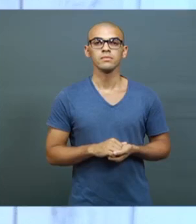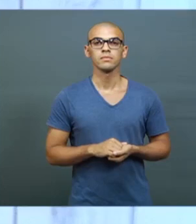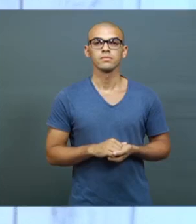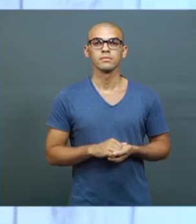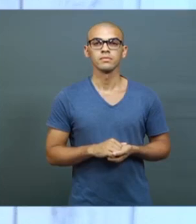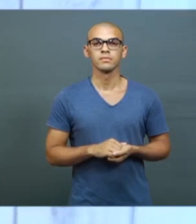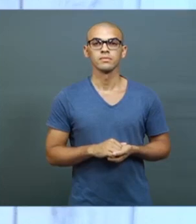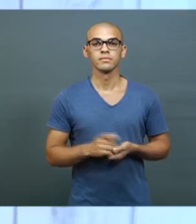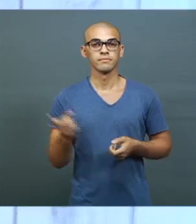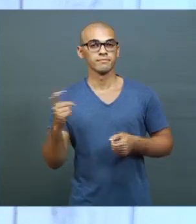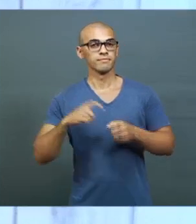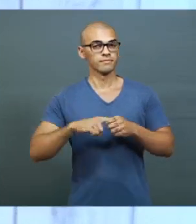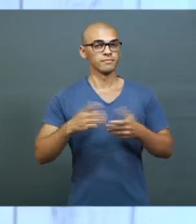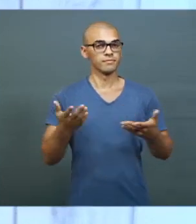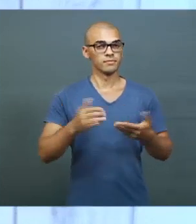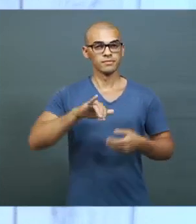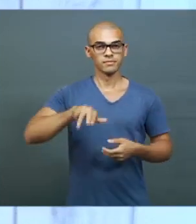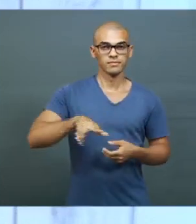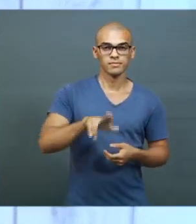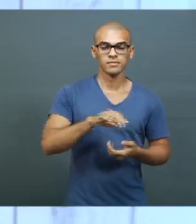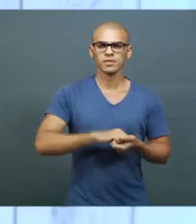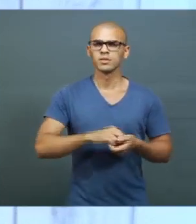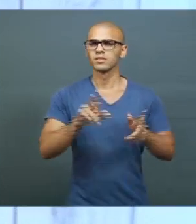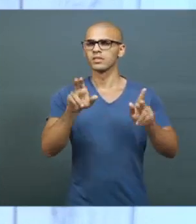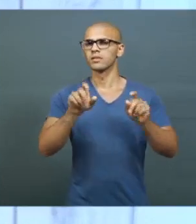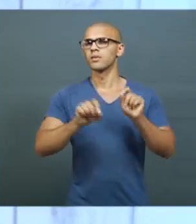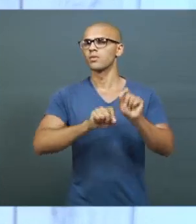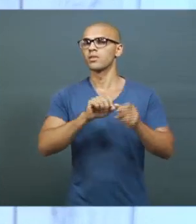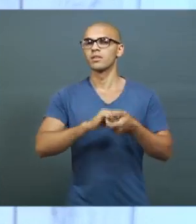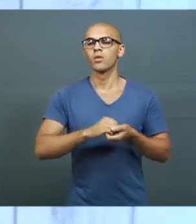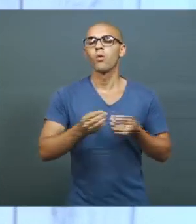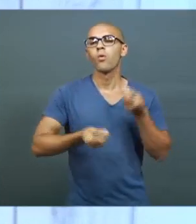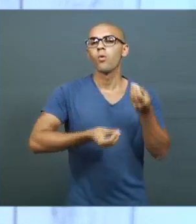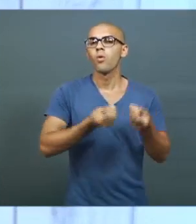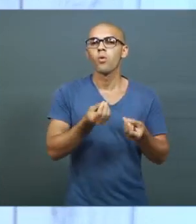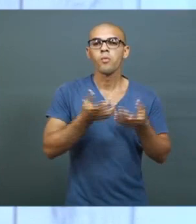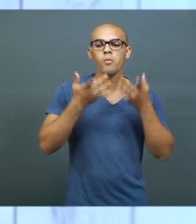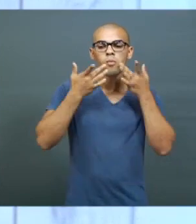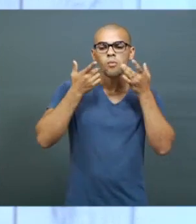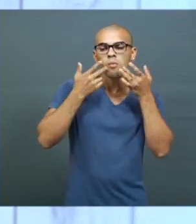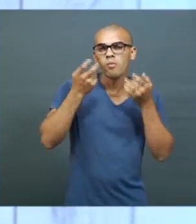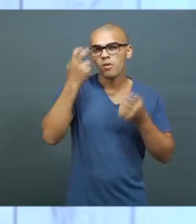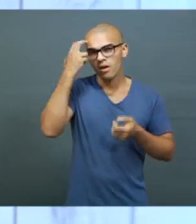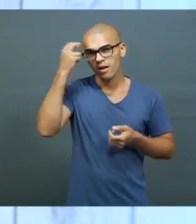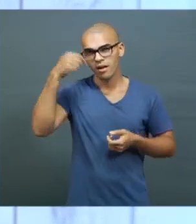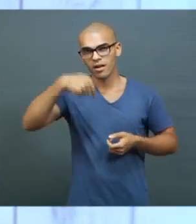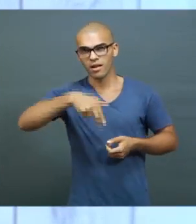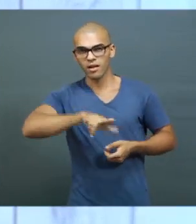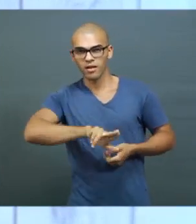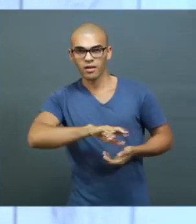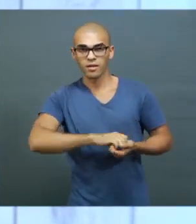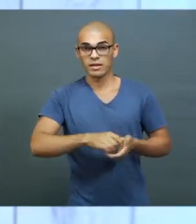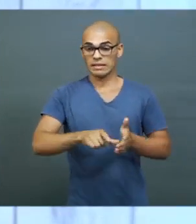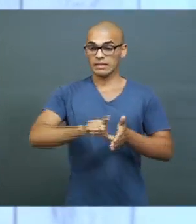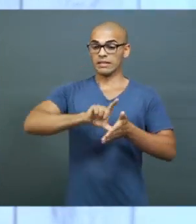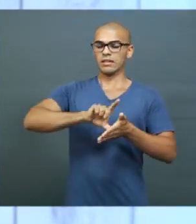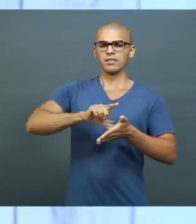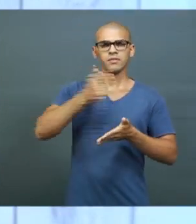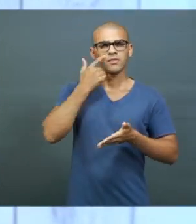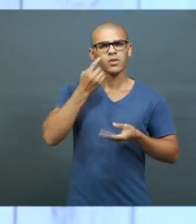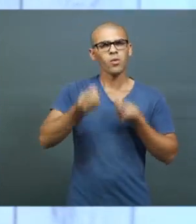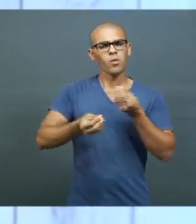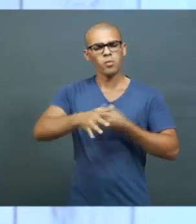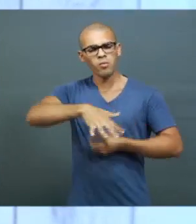Estamos de volta com o Jornal da UFO e o tema de hoje, a cultura do teatro em Uberlândia. Mas antes, vamos falar de mercado de trabalho. Dá uma